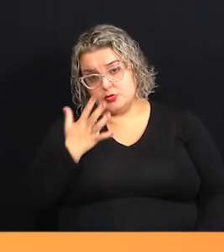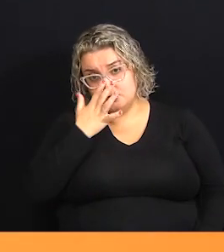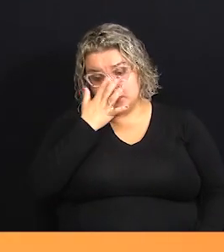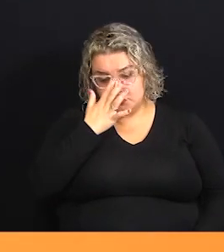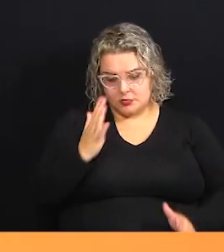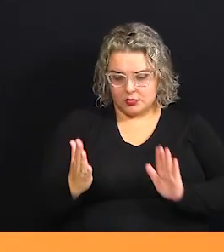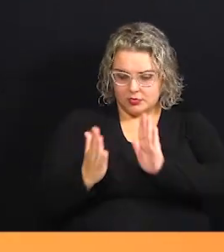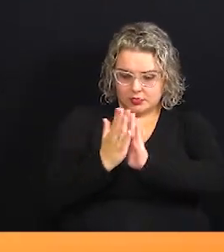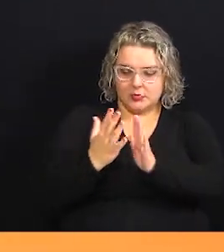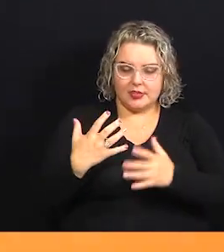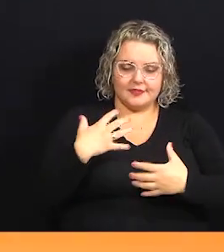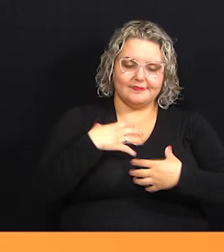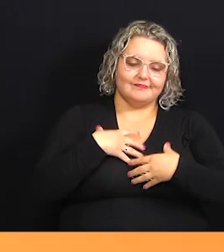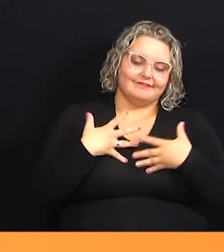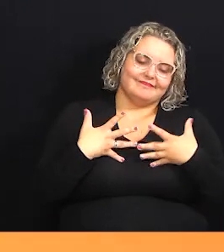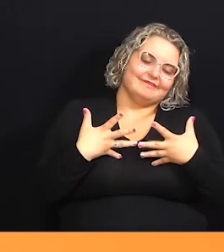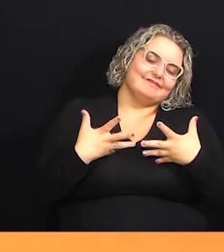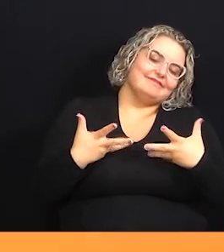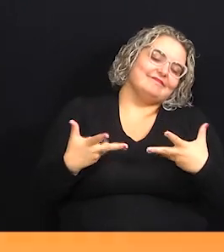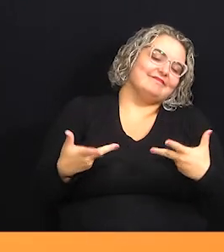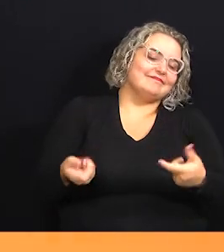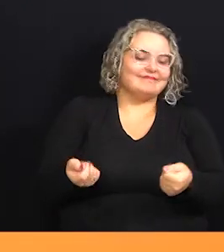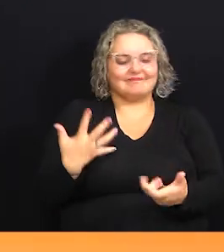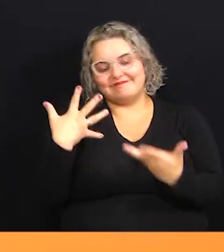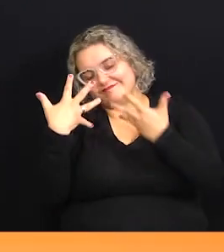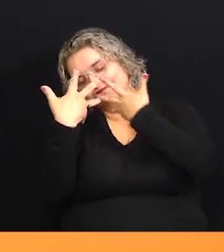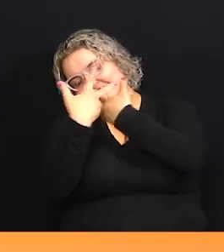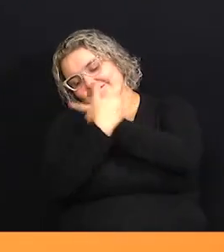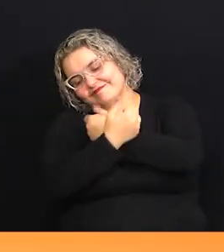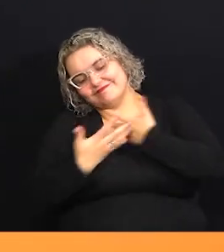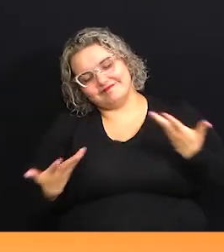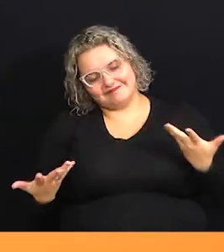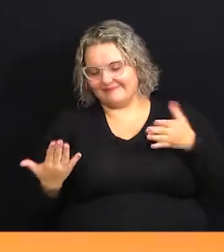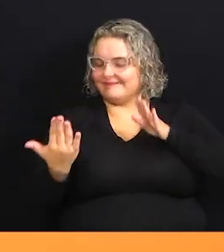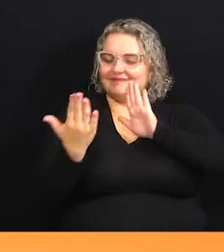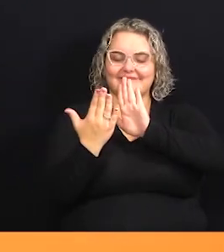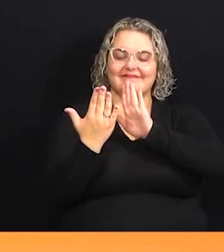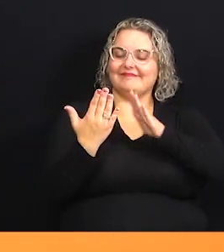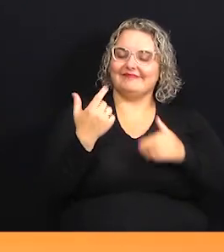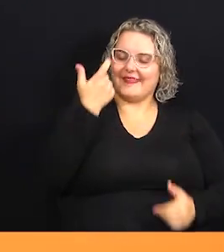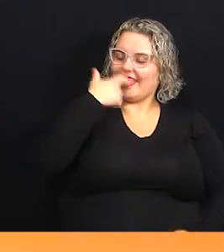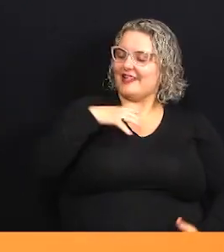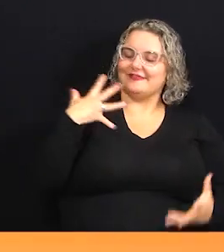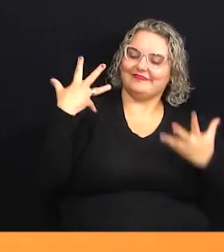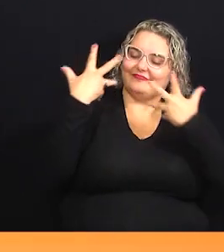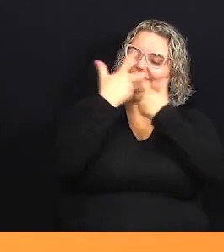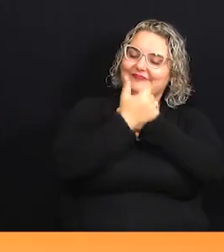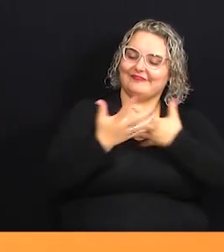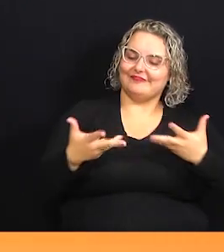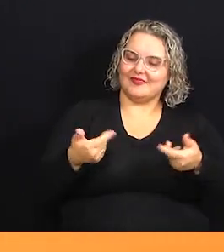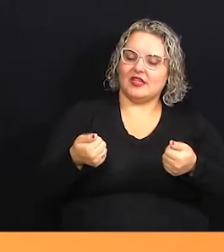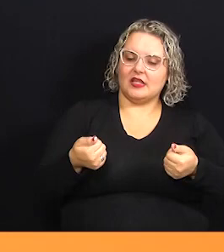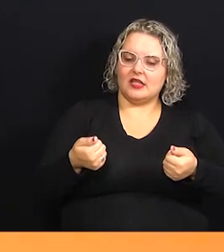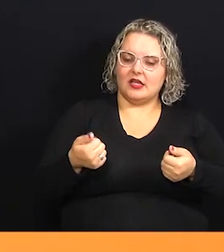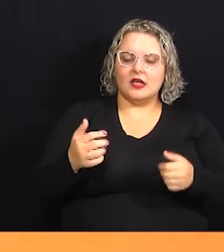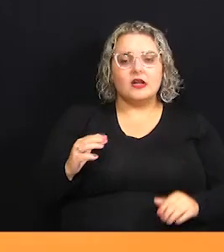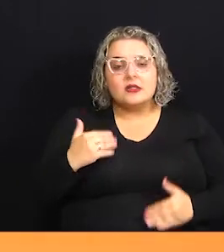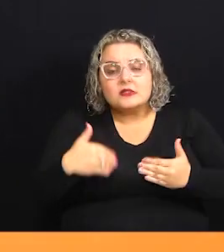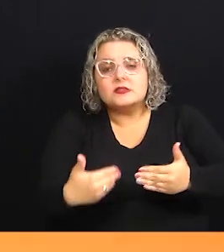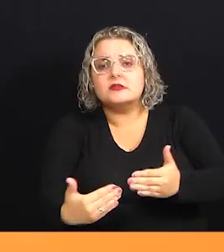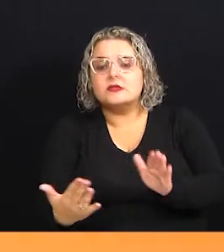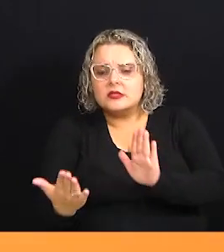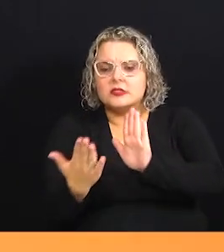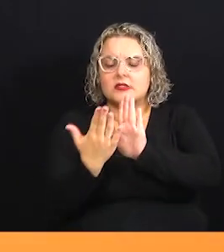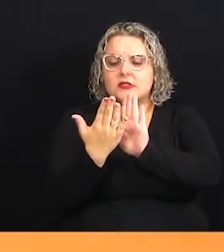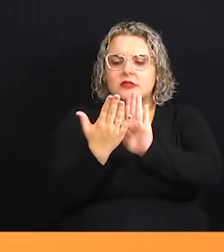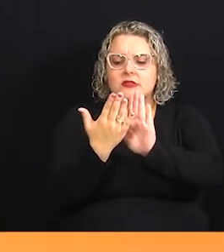ela olha no espelho e se sente linda, ela começa a questionar essa situação. E aí tem toda uma trajetória para